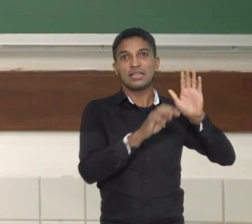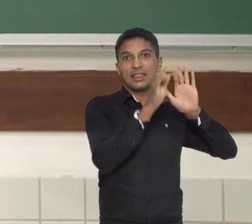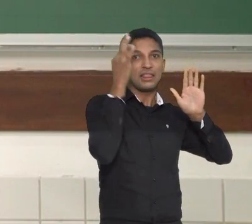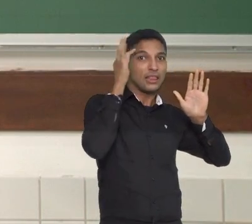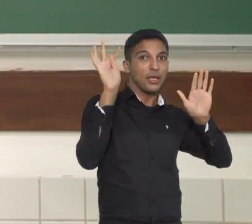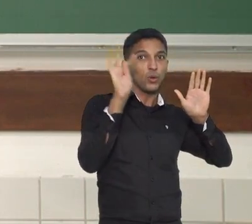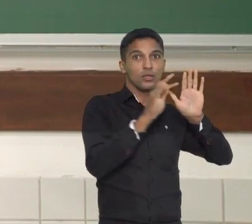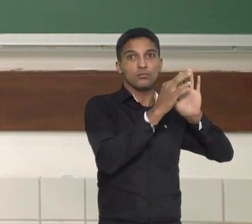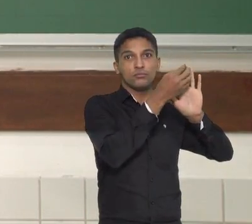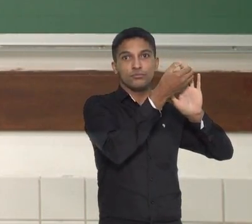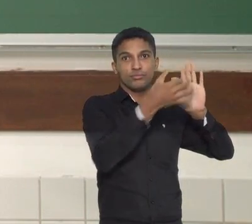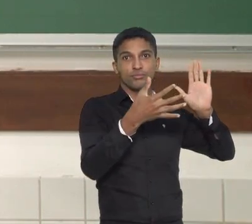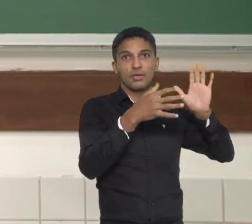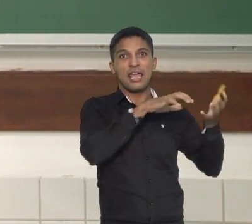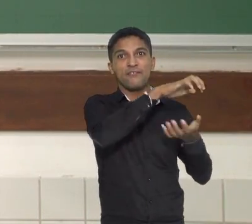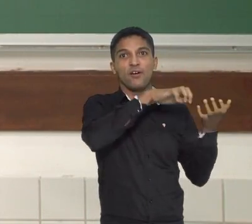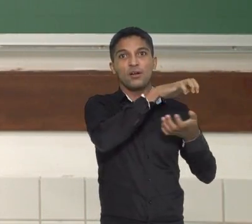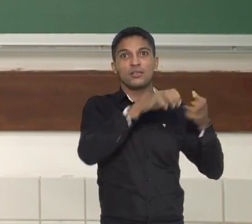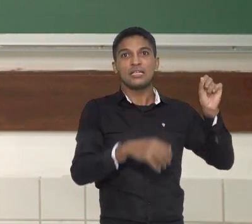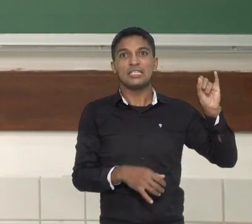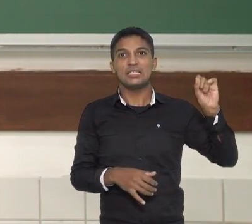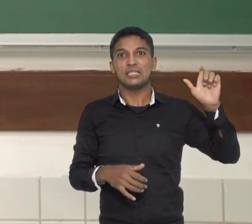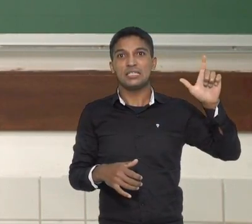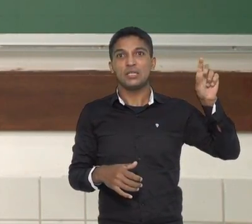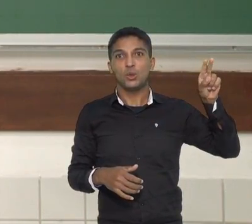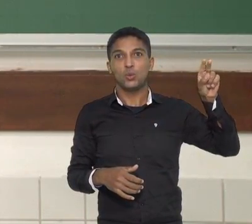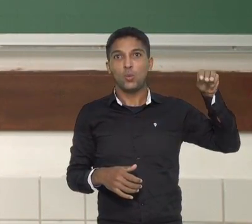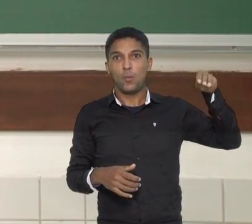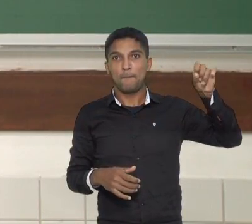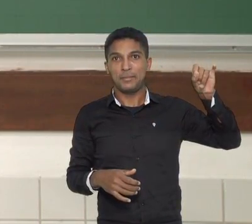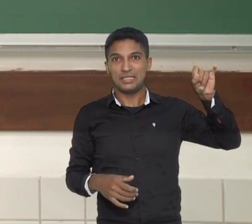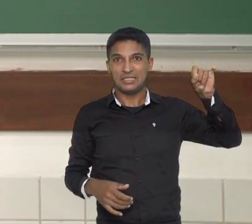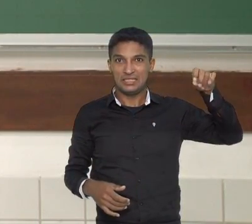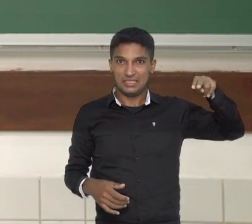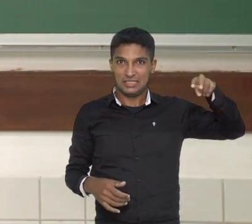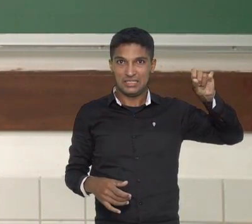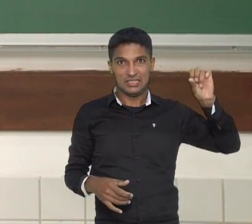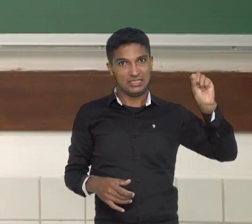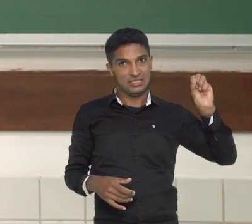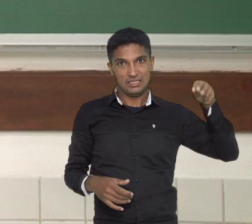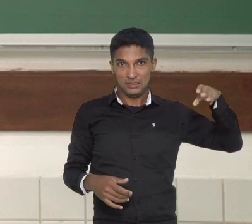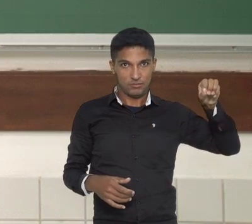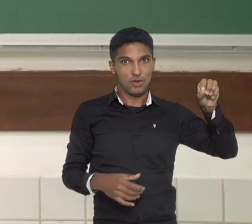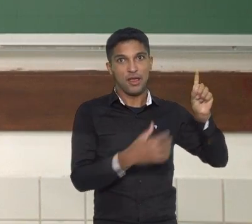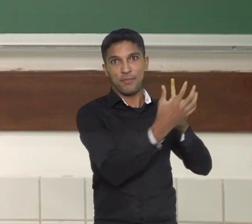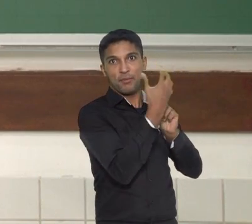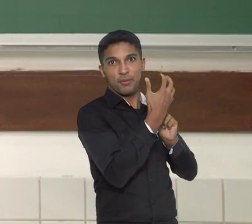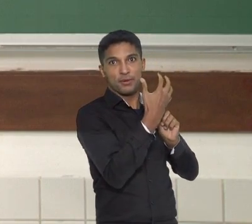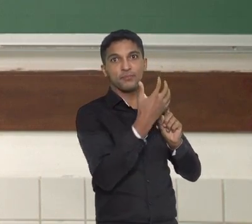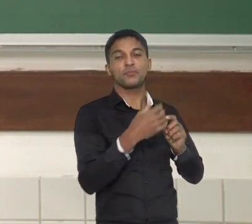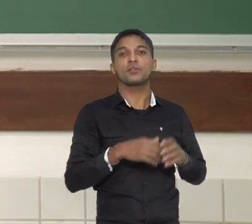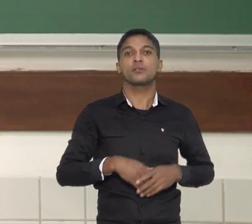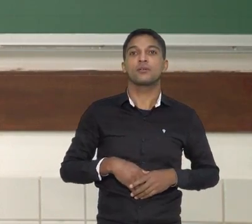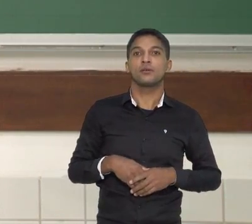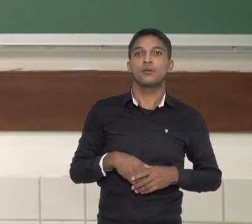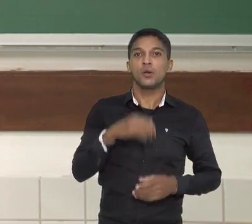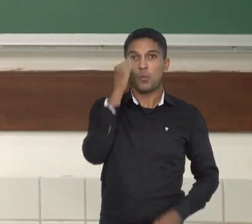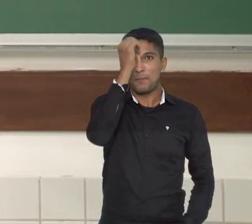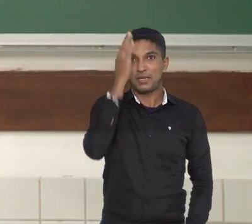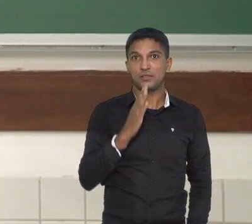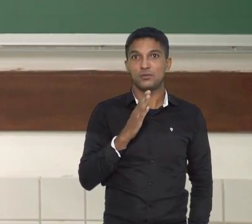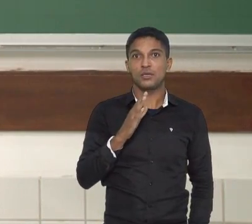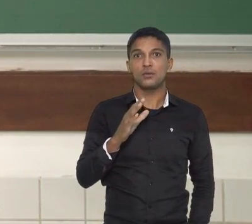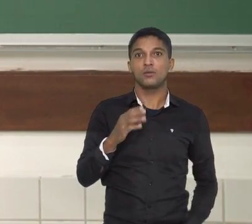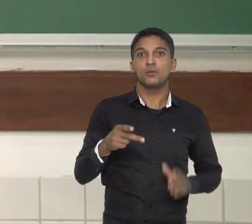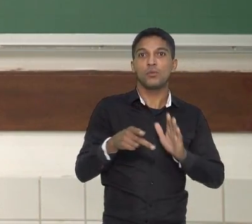dos Estados Unidos, enfim, de uma série de fatos, um contexto que envolve o Brasil colonial, tá? E o